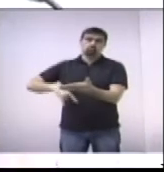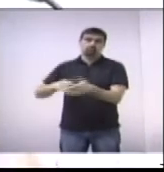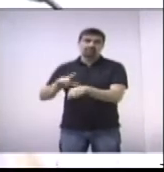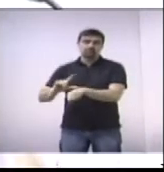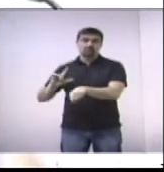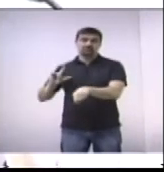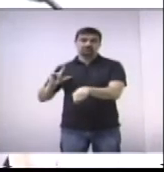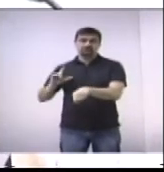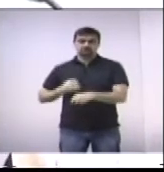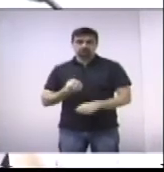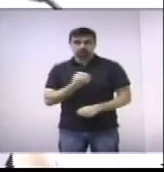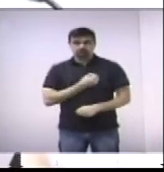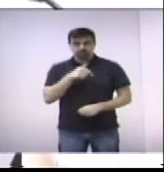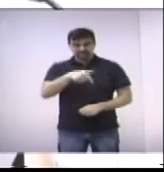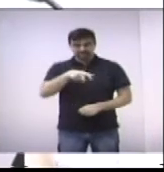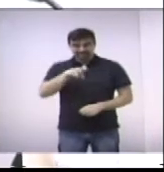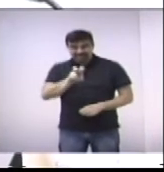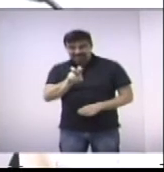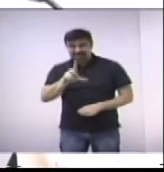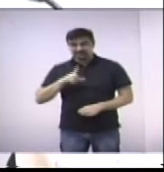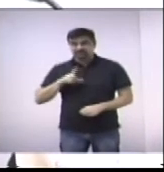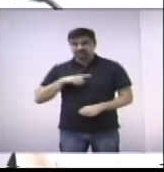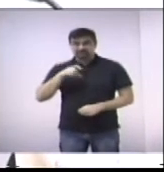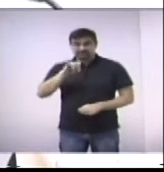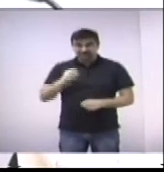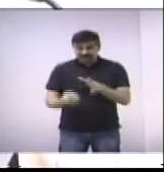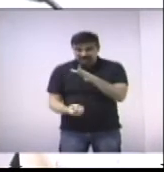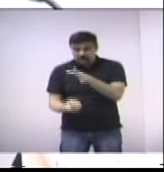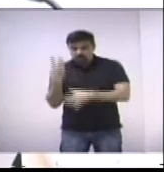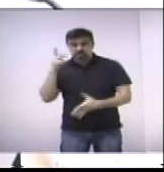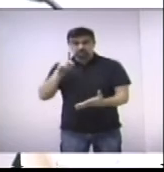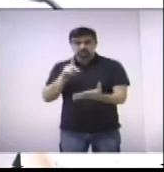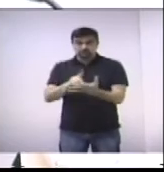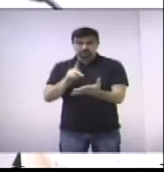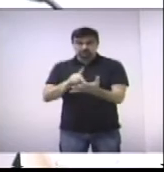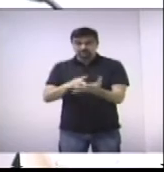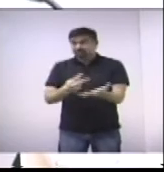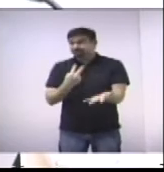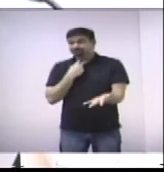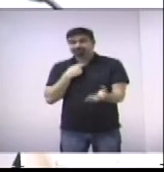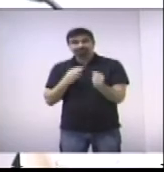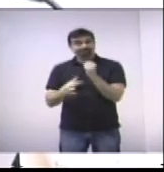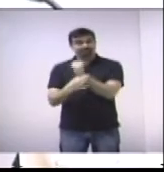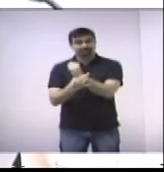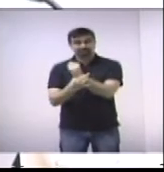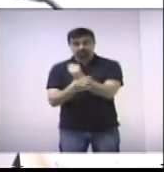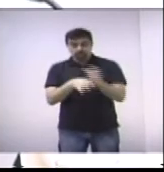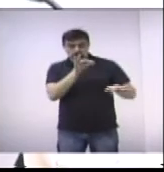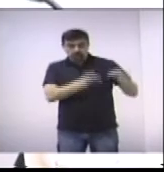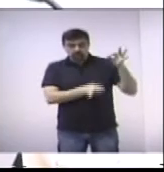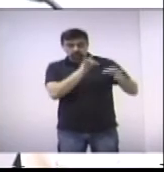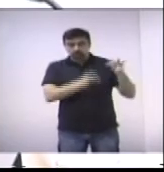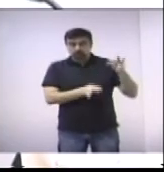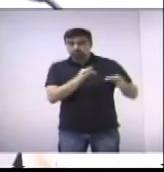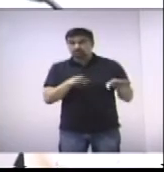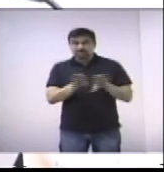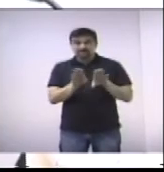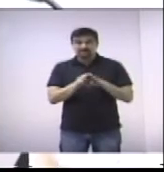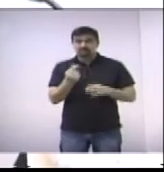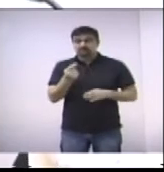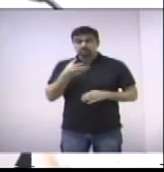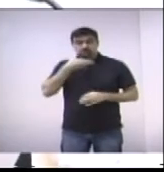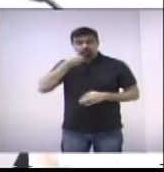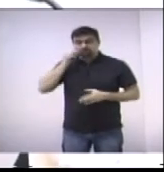anteriormente. 75. Assim, caso isso tenha ocorrido, não havia segurança jurídica, administrativa e financeira